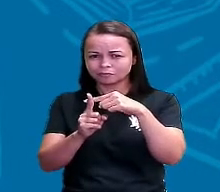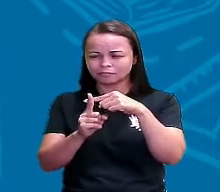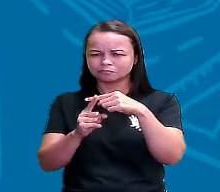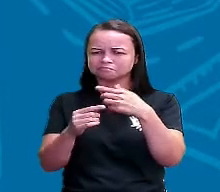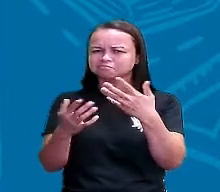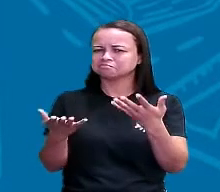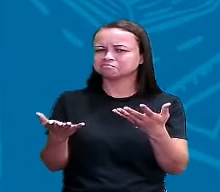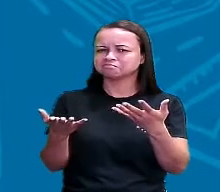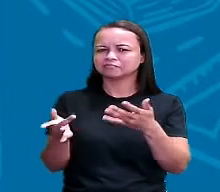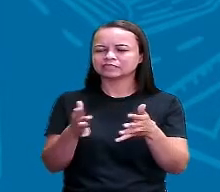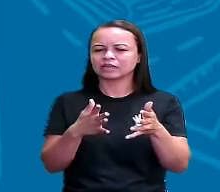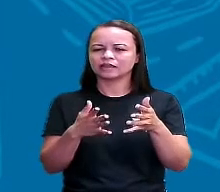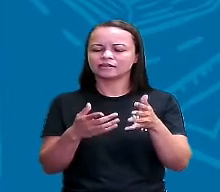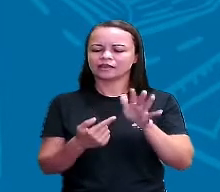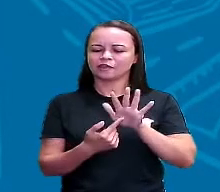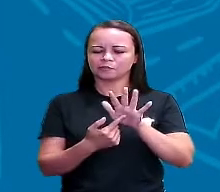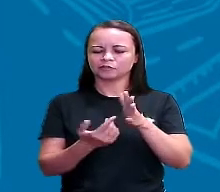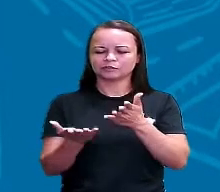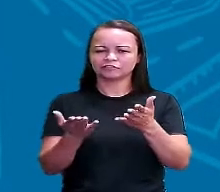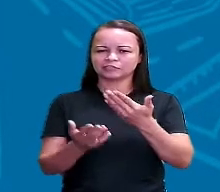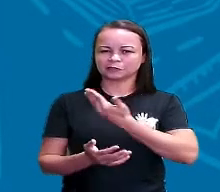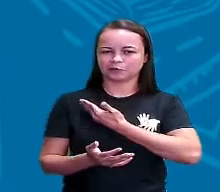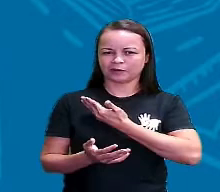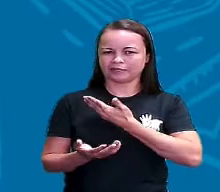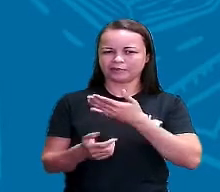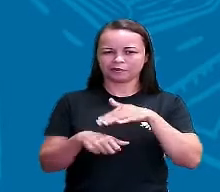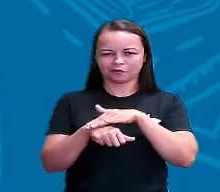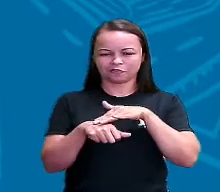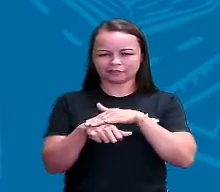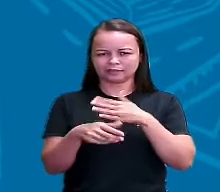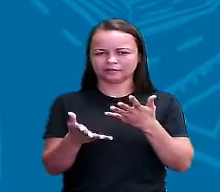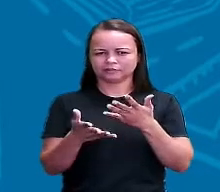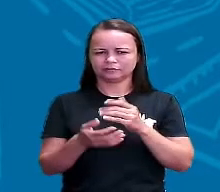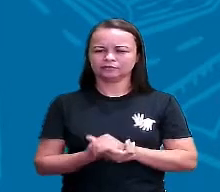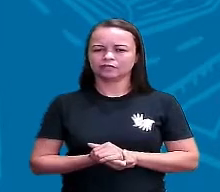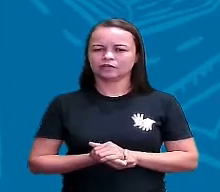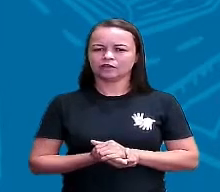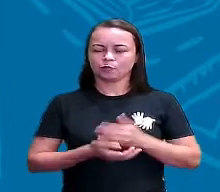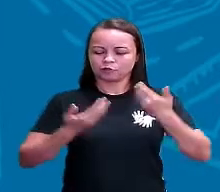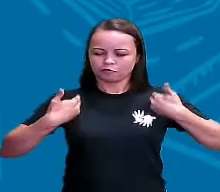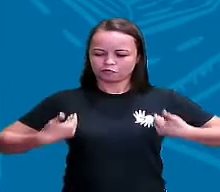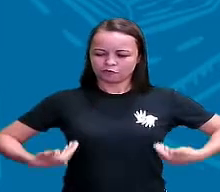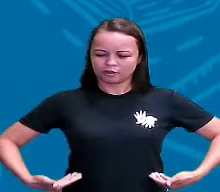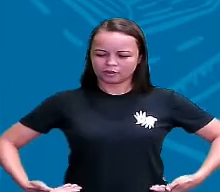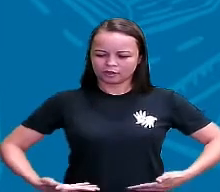trouxe duas coleguinhas para conversar com a gente. Quanto fica um vestido de